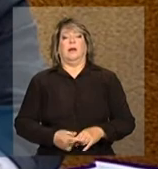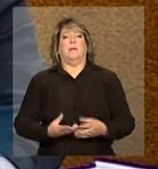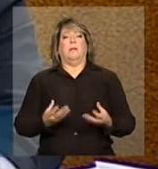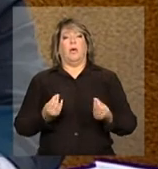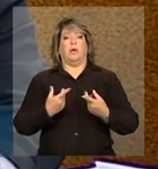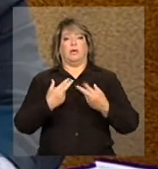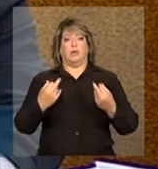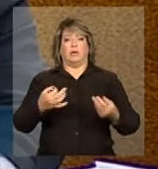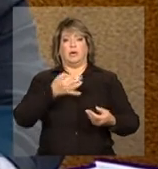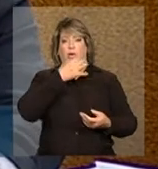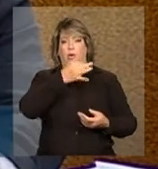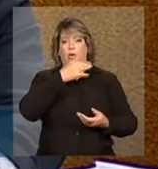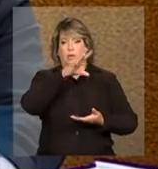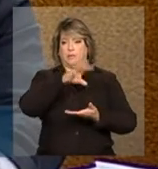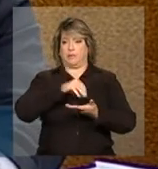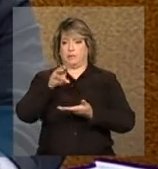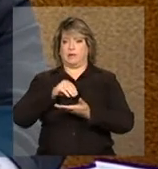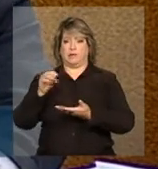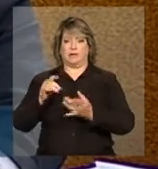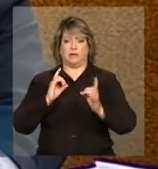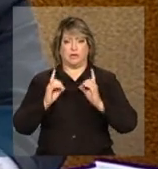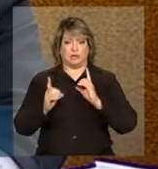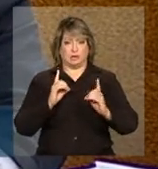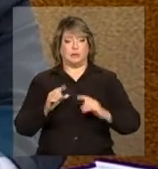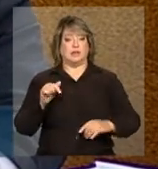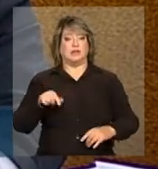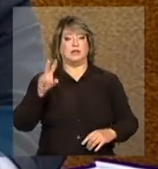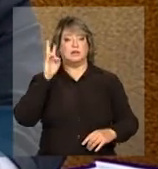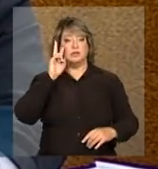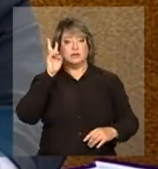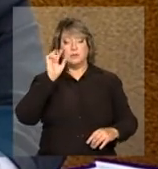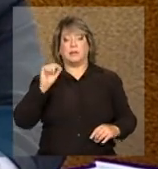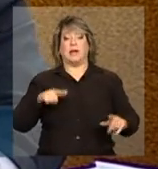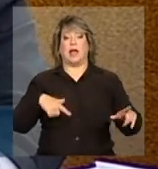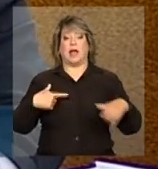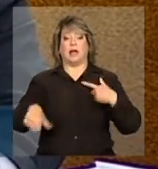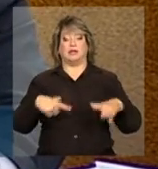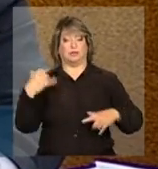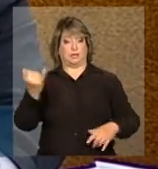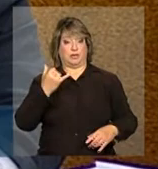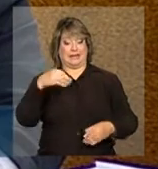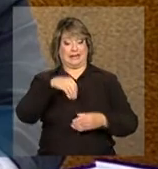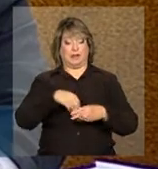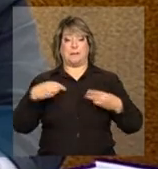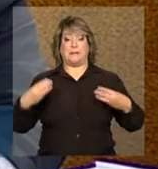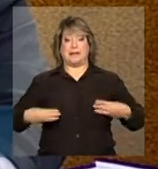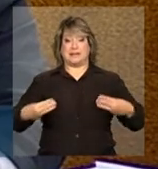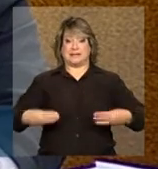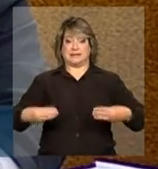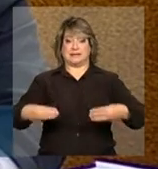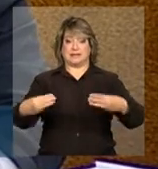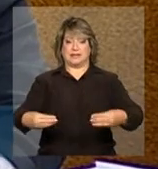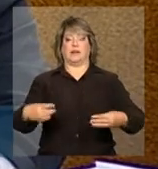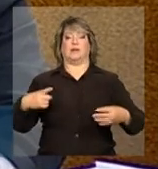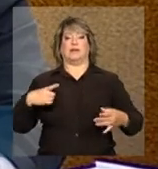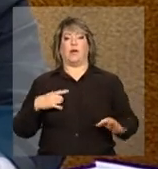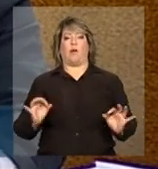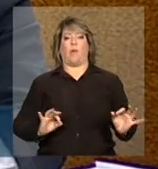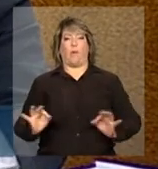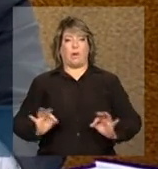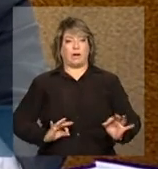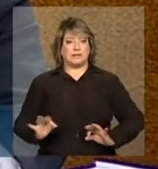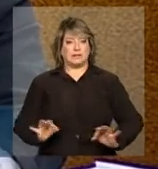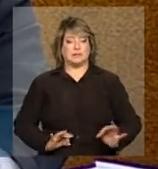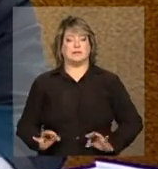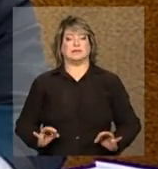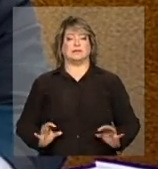foram feitas nesses processos de discussão se refletiram em ações importantes dos ministérios que vêm sendo tocadas, que vêm sendo organizadas e